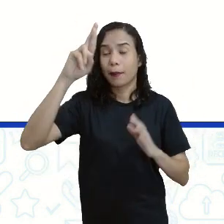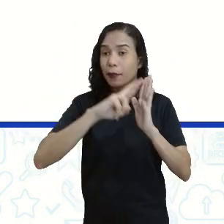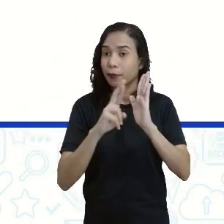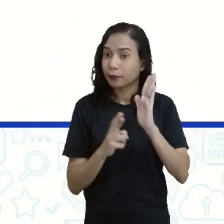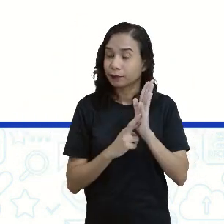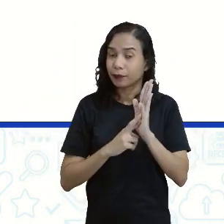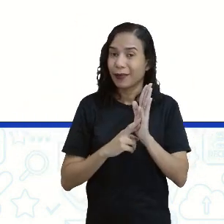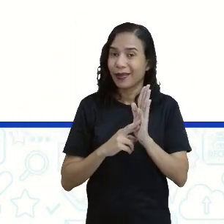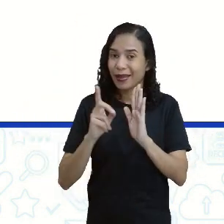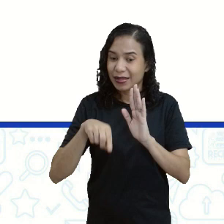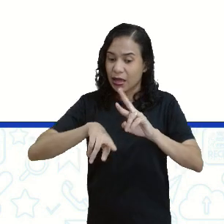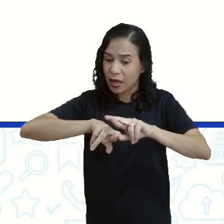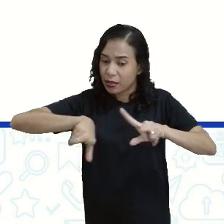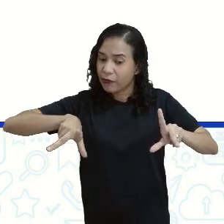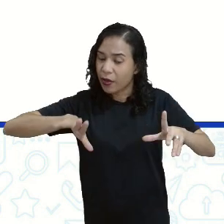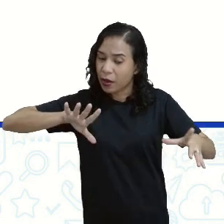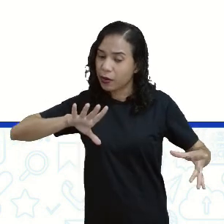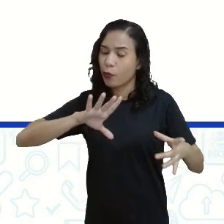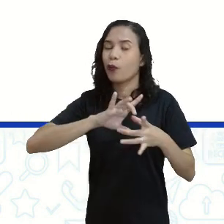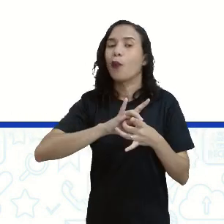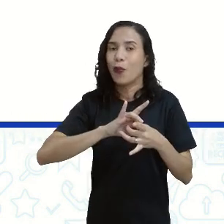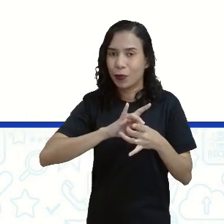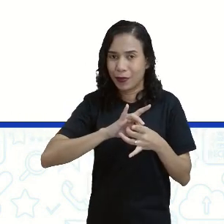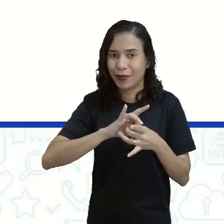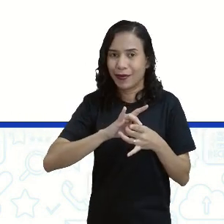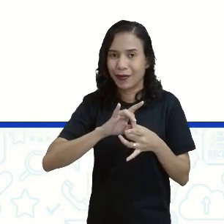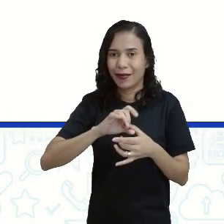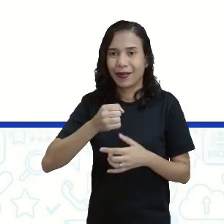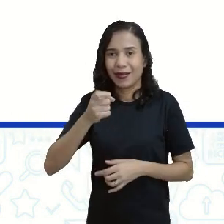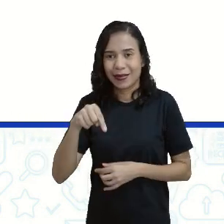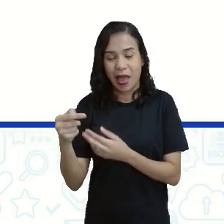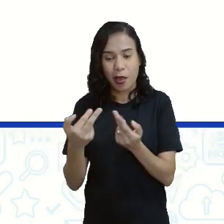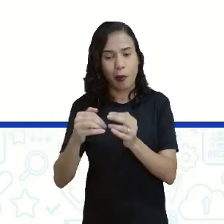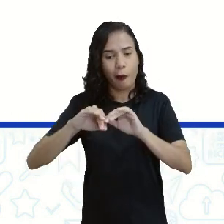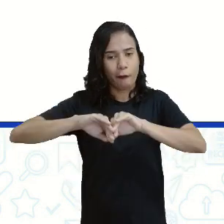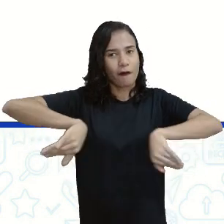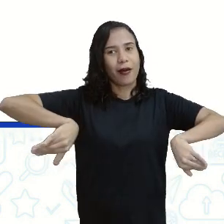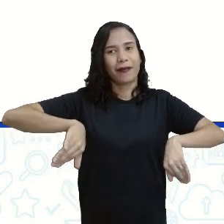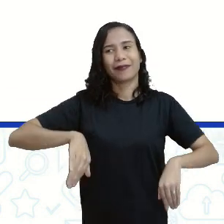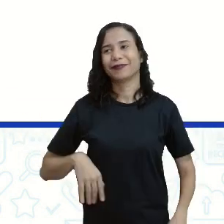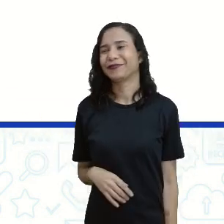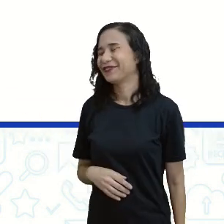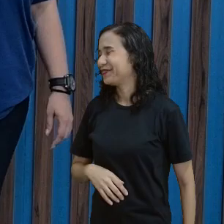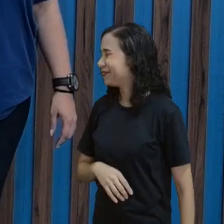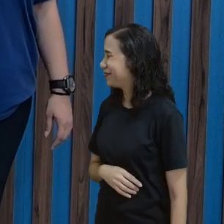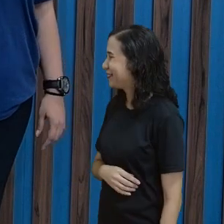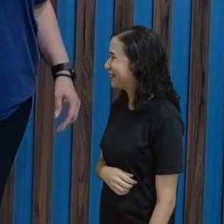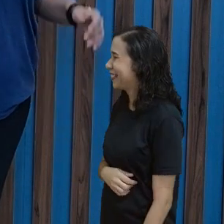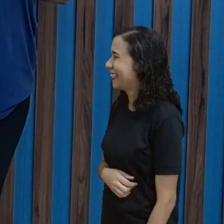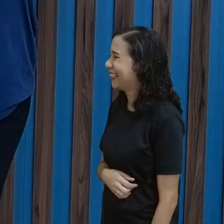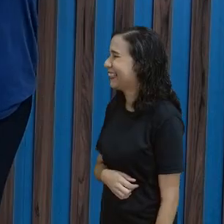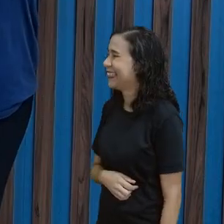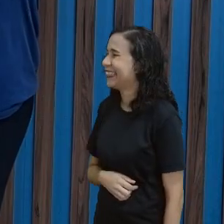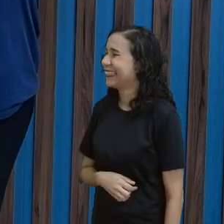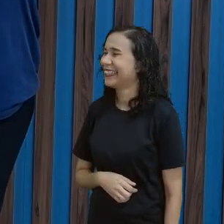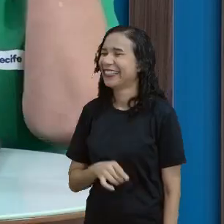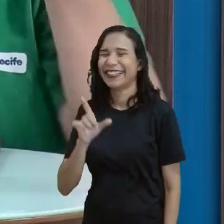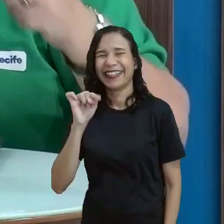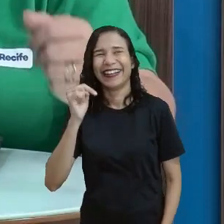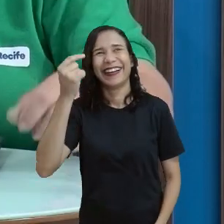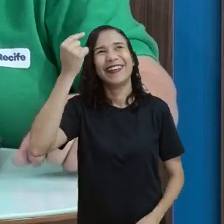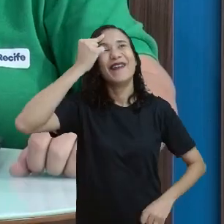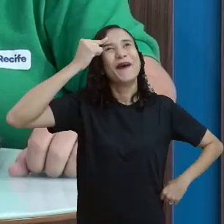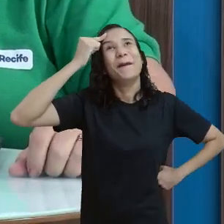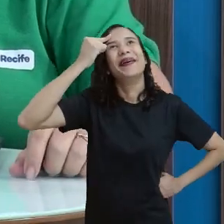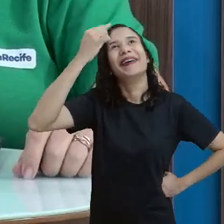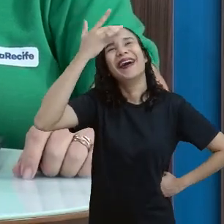dos opostos se atraem, porque no caso dos ímãs é verdade, né? E aí, professora, dá com a cara? Eu fiquei pensando